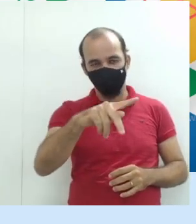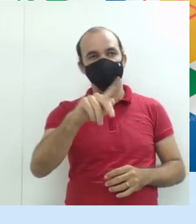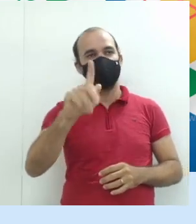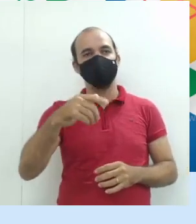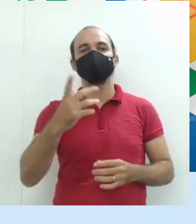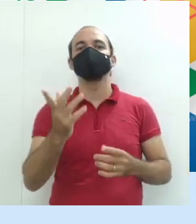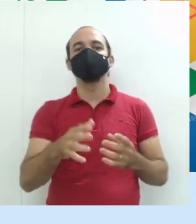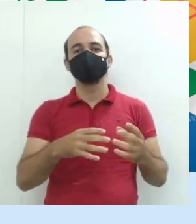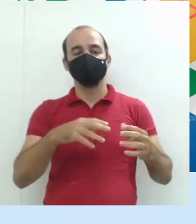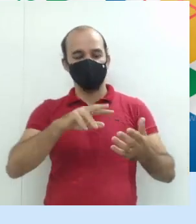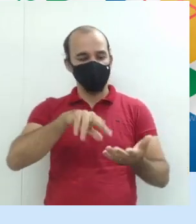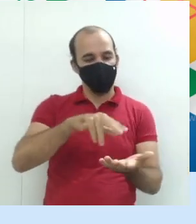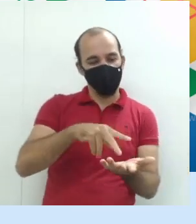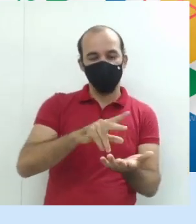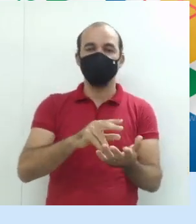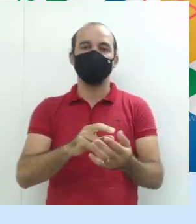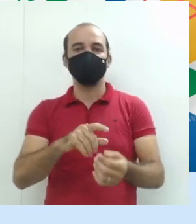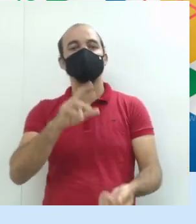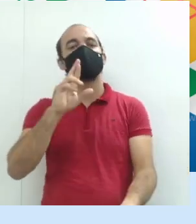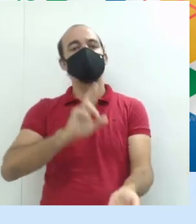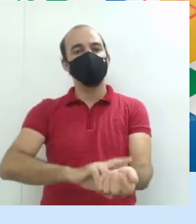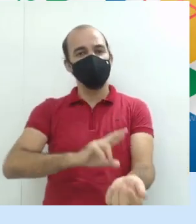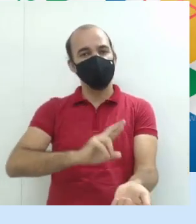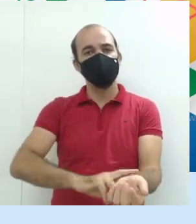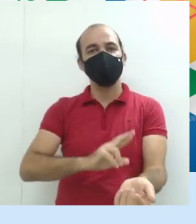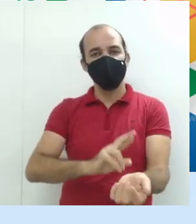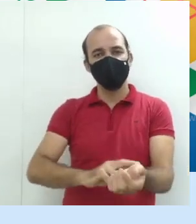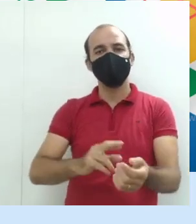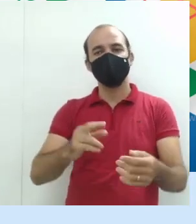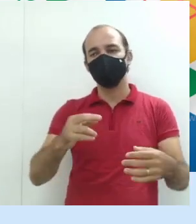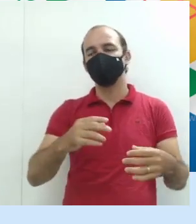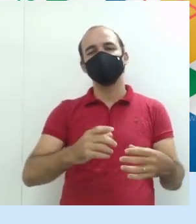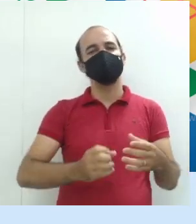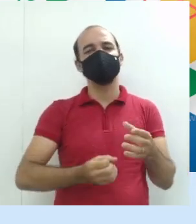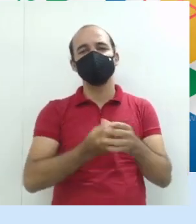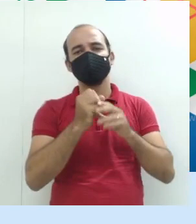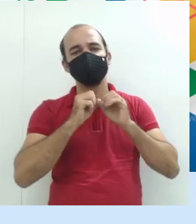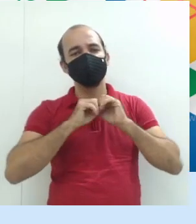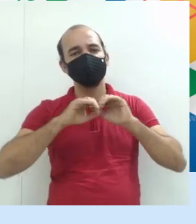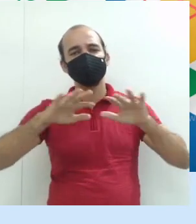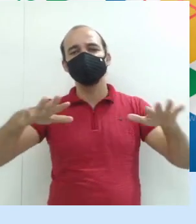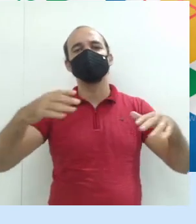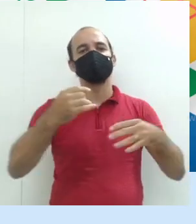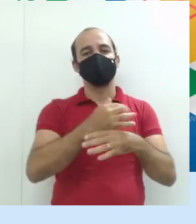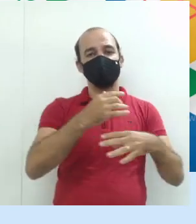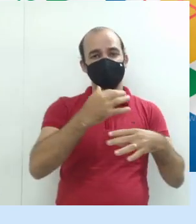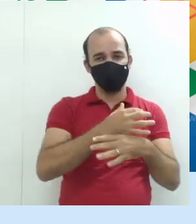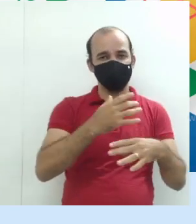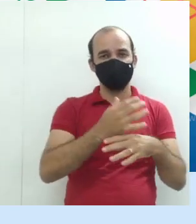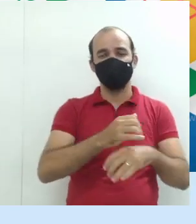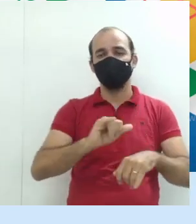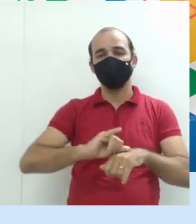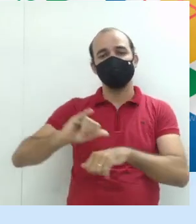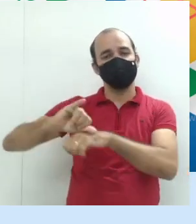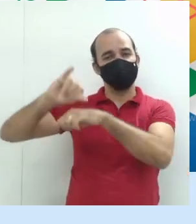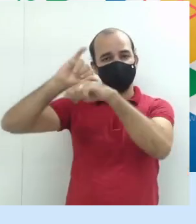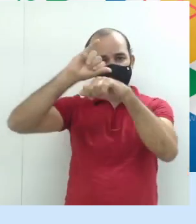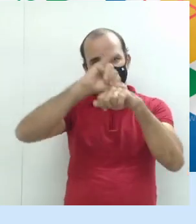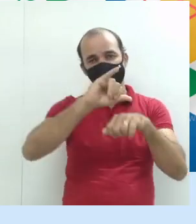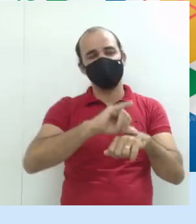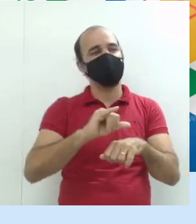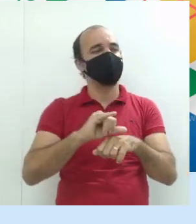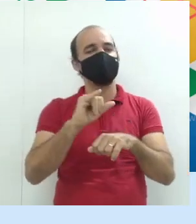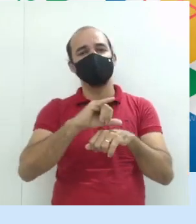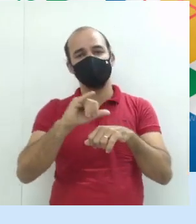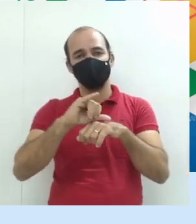hop um ritmo muito urbano, que se destaca bastante nos grandes centros urbanos e que